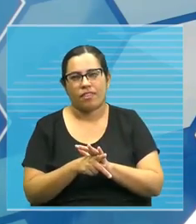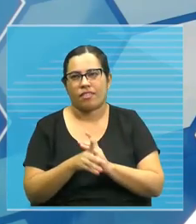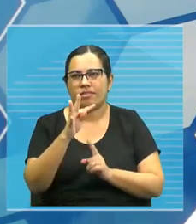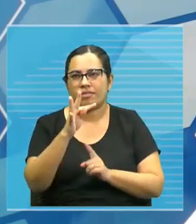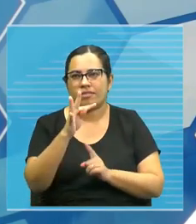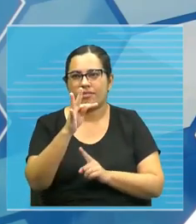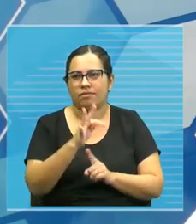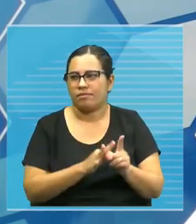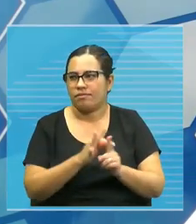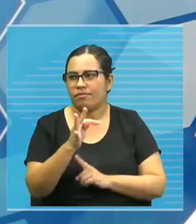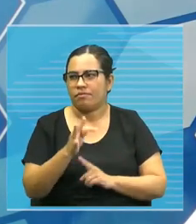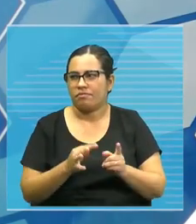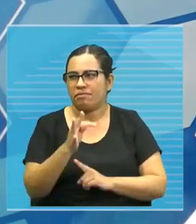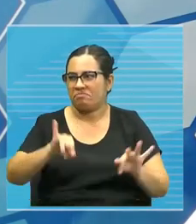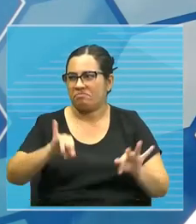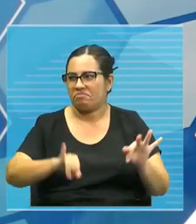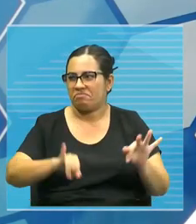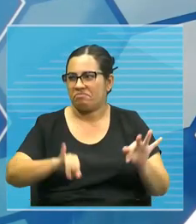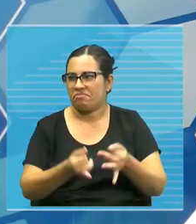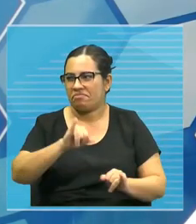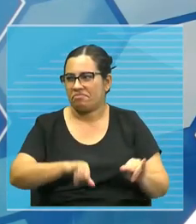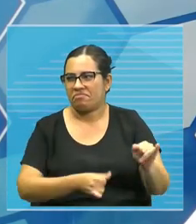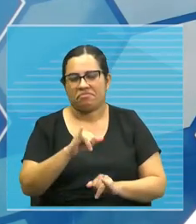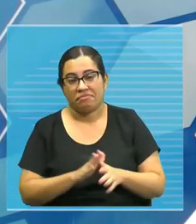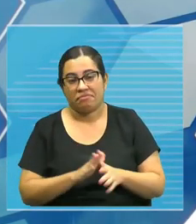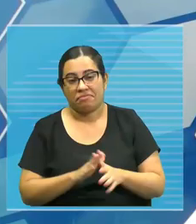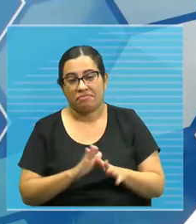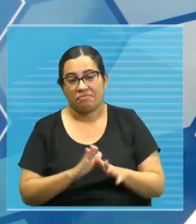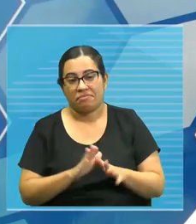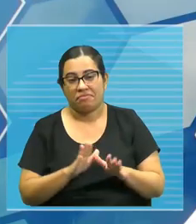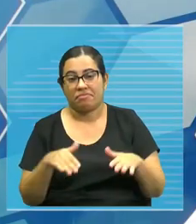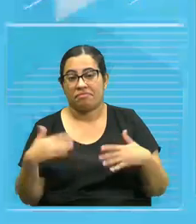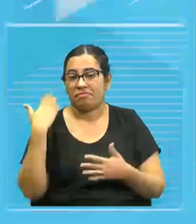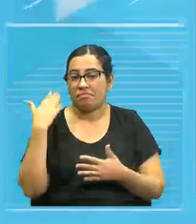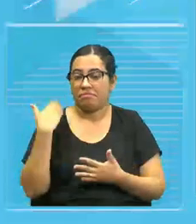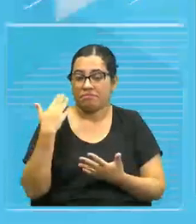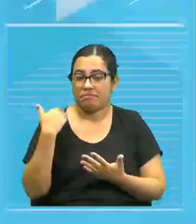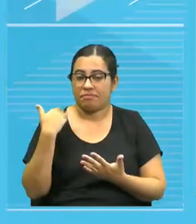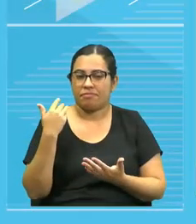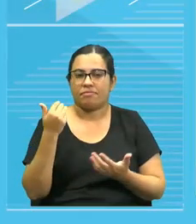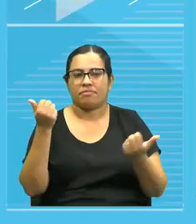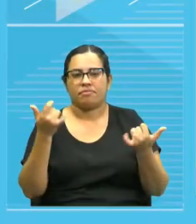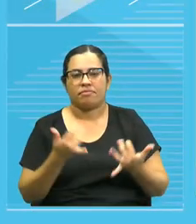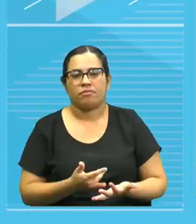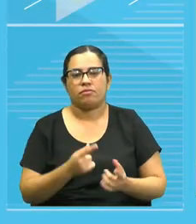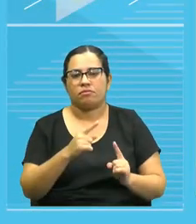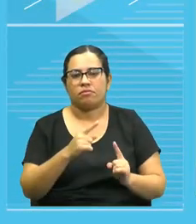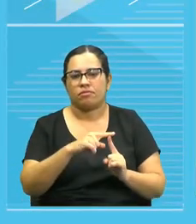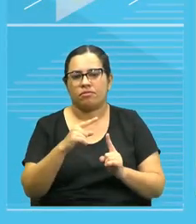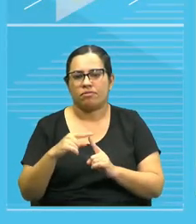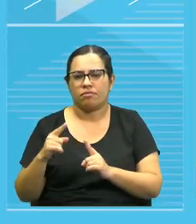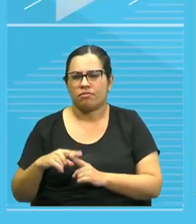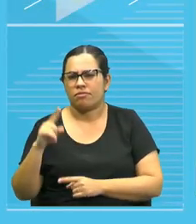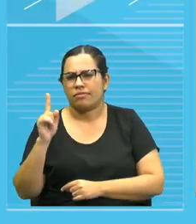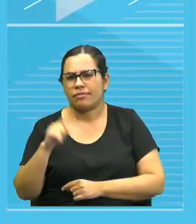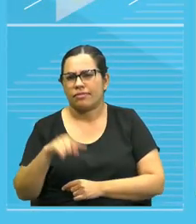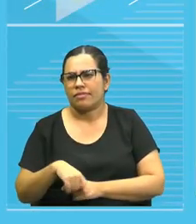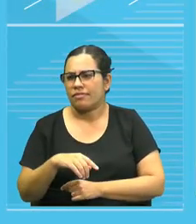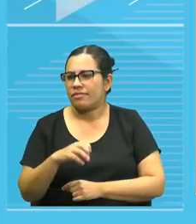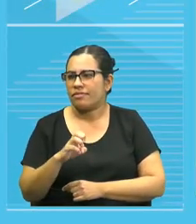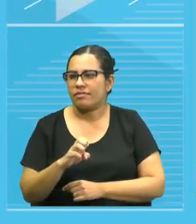na aula passada nós falamos sobre tipos de entalpia Tá bom então fizemos algumas